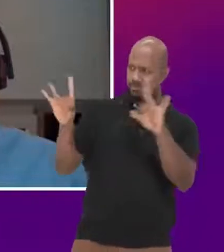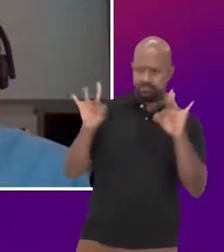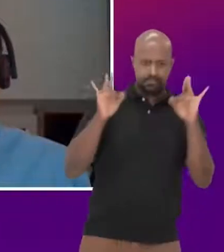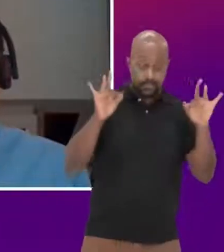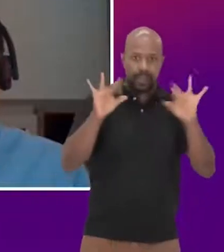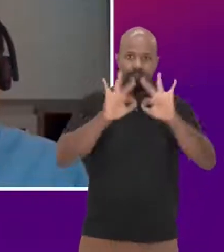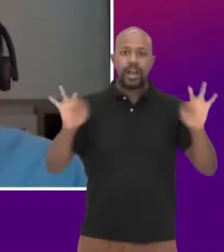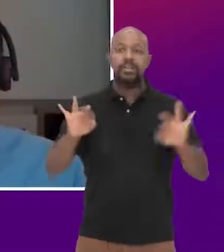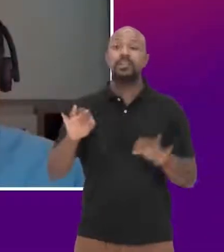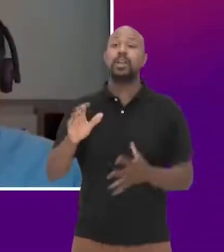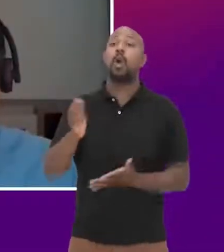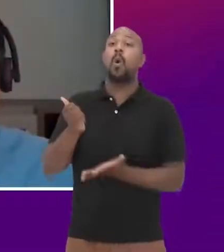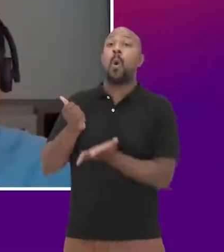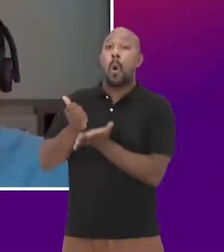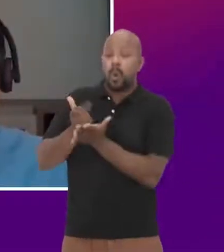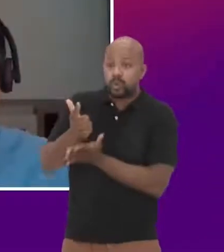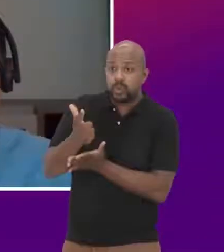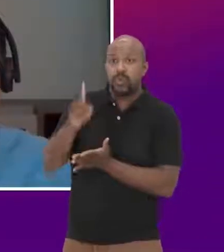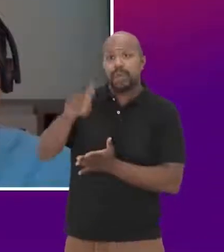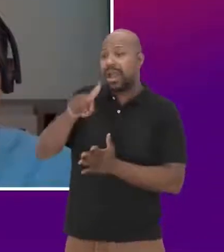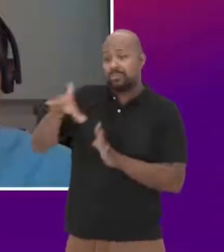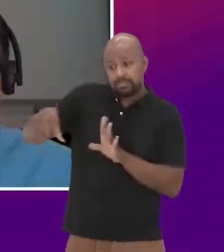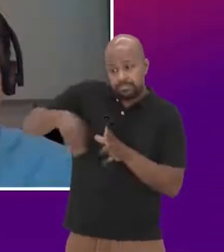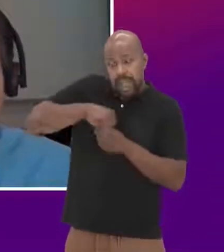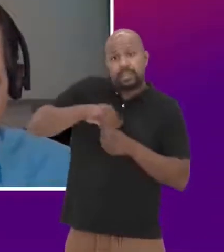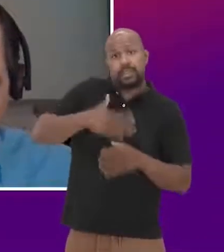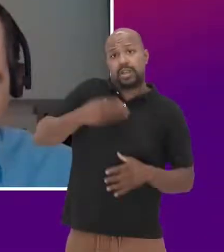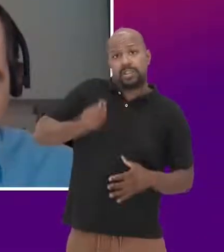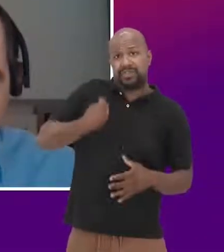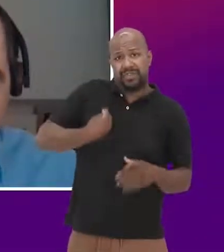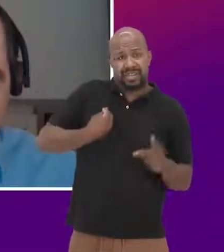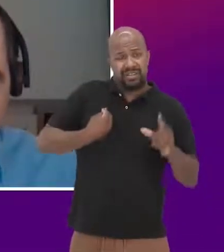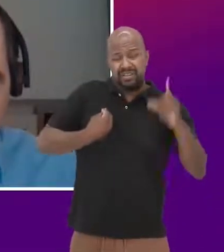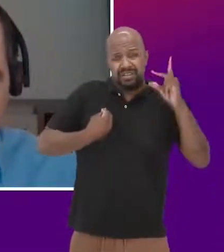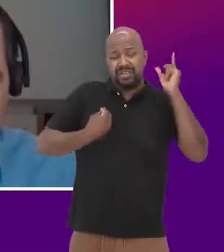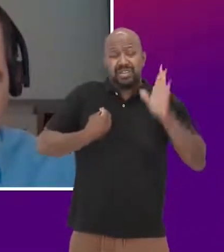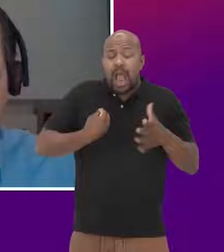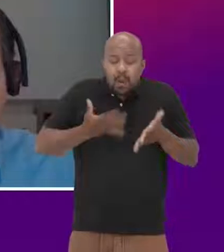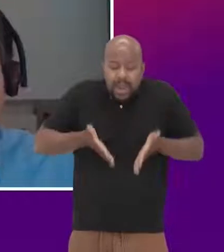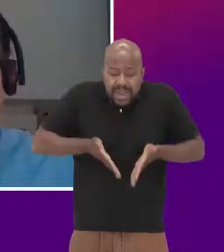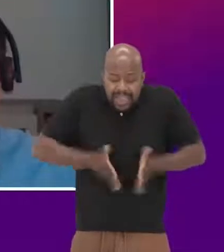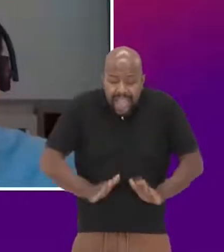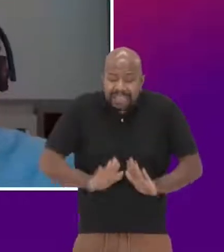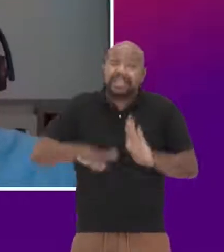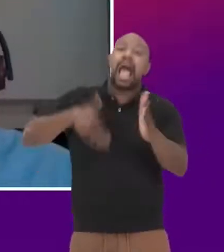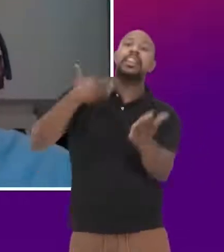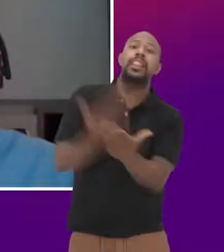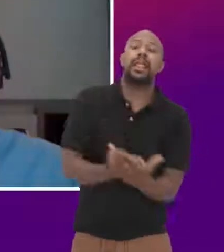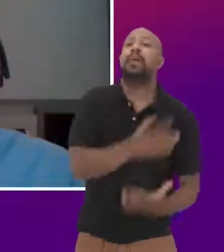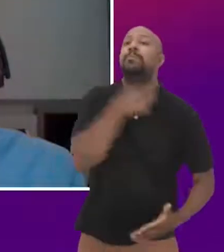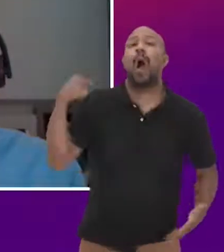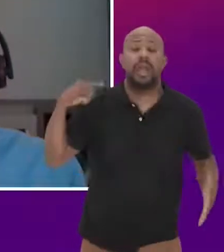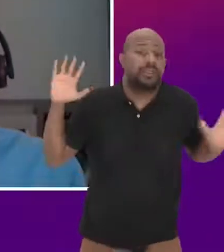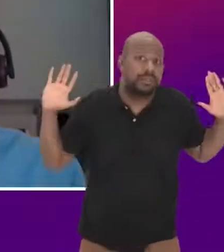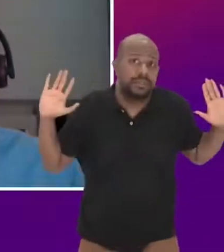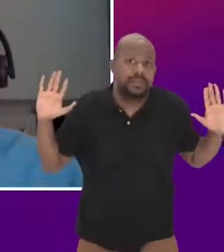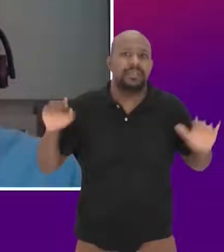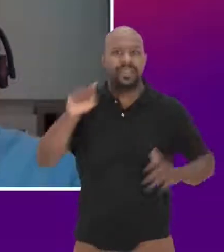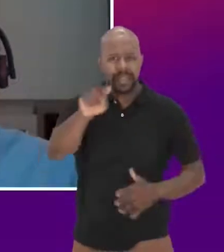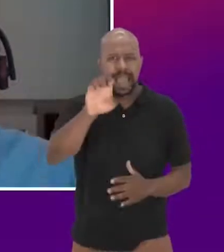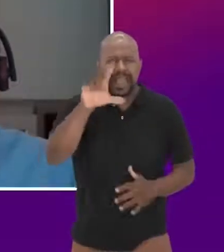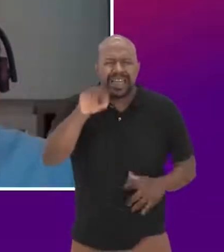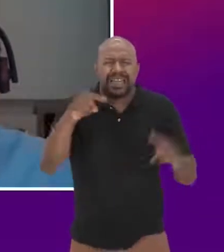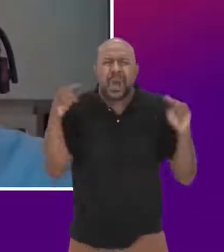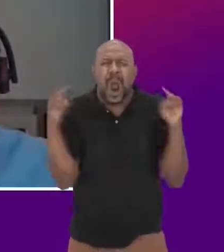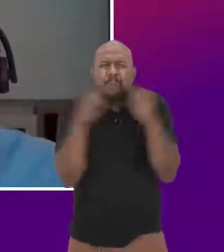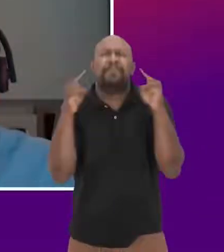seguinte: consumo faz parte das nossas vidas desde o momento do nascimento até o final da vida. Elaine, isso